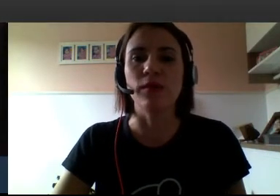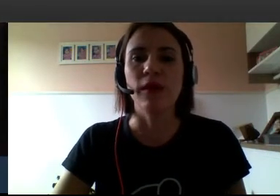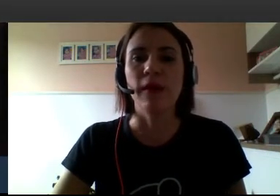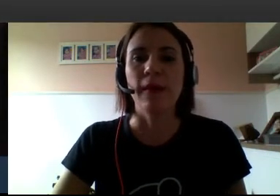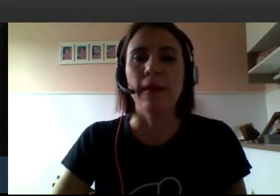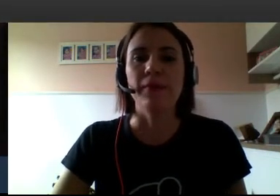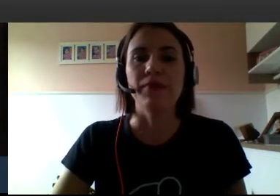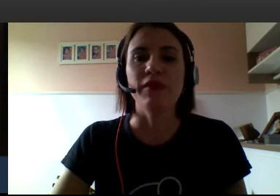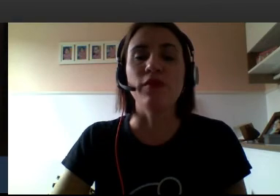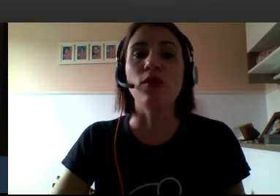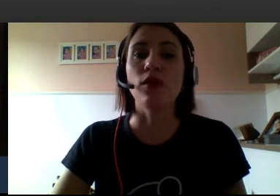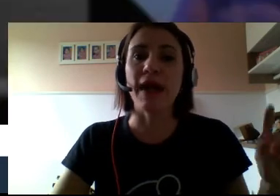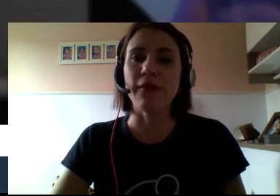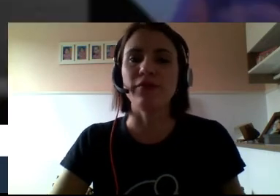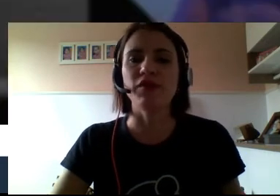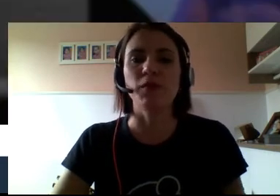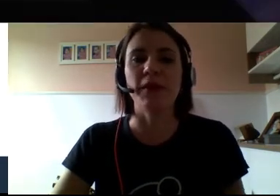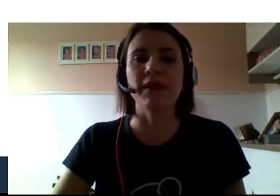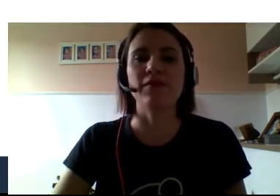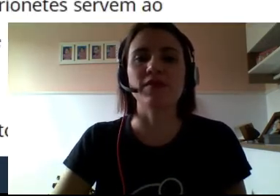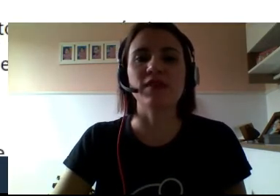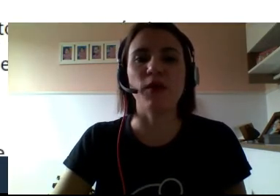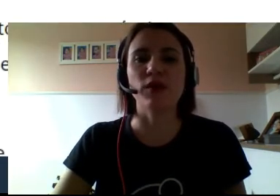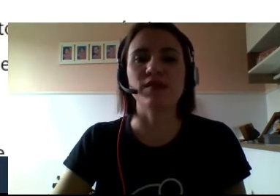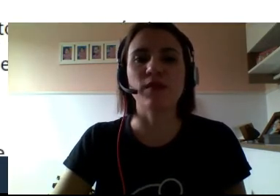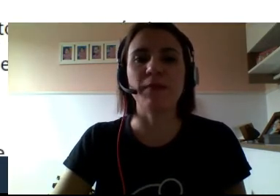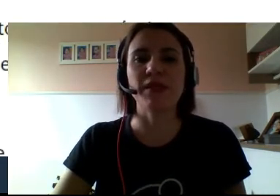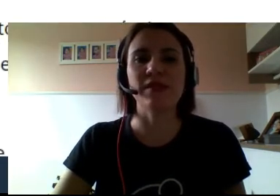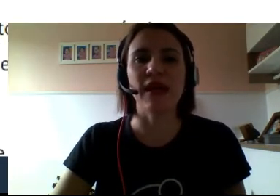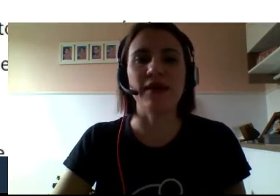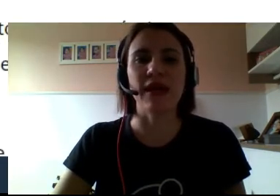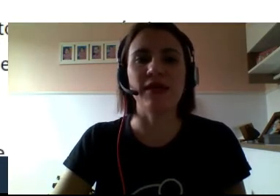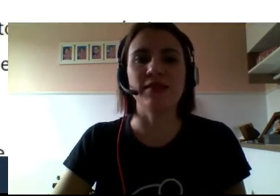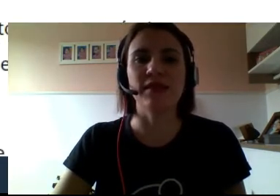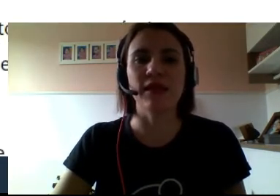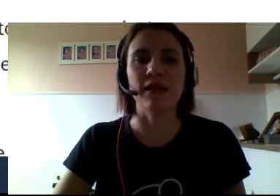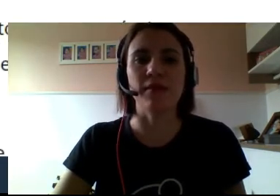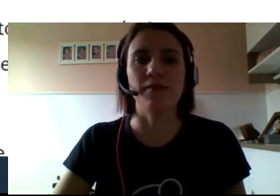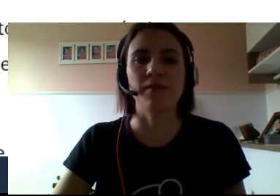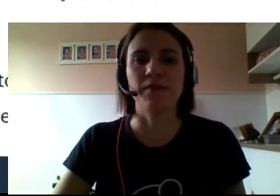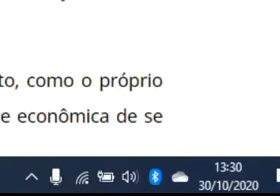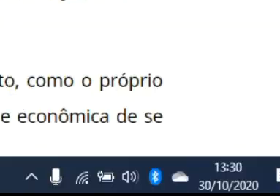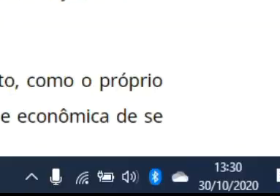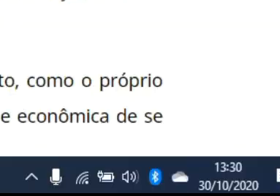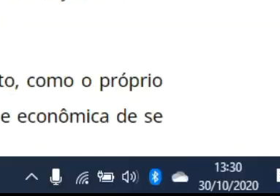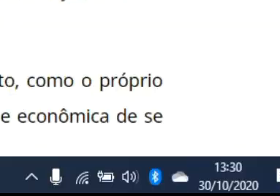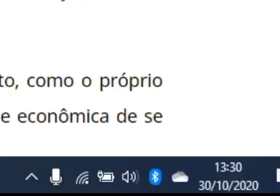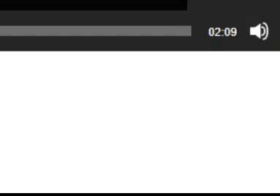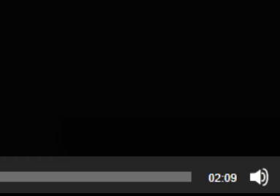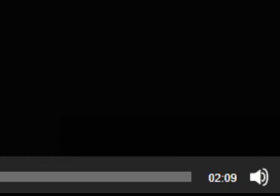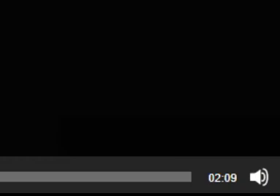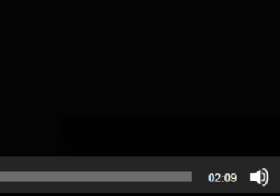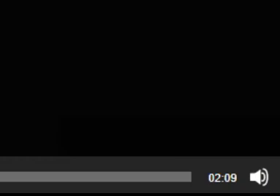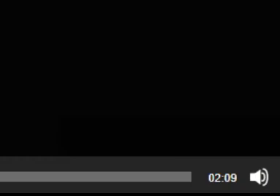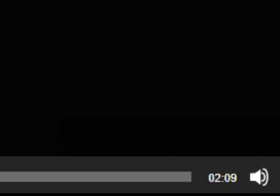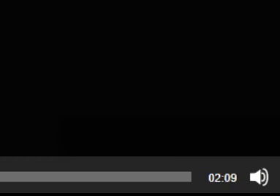em animação e vou colocar um vídeo para que vocês possam apreciar é esse daqui